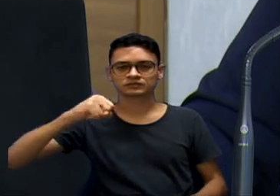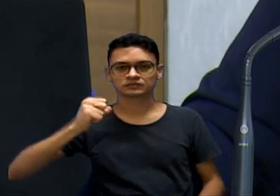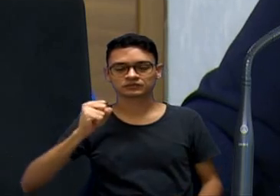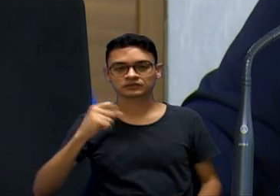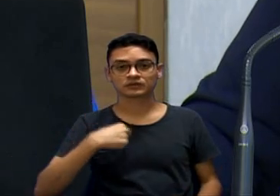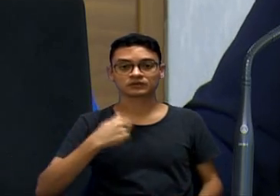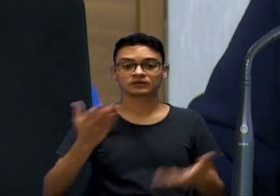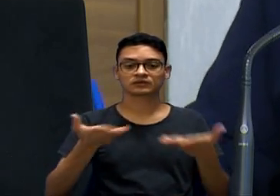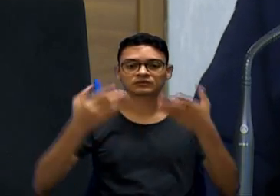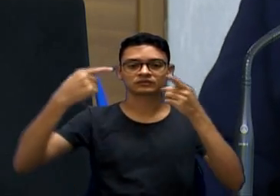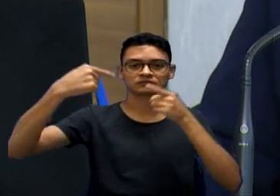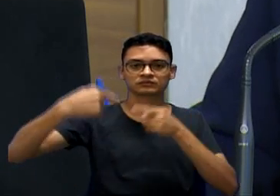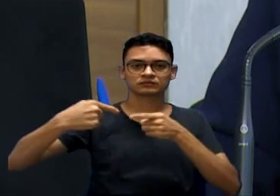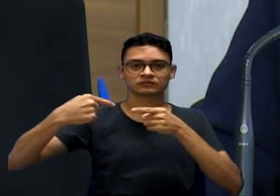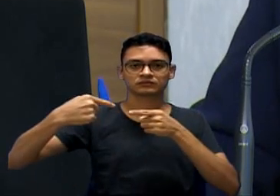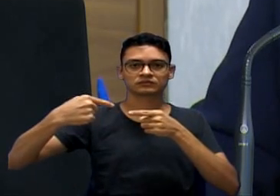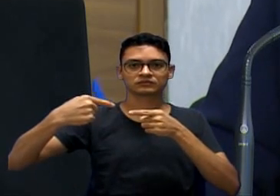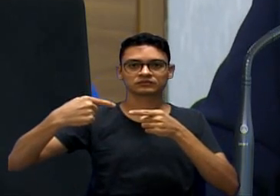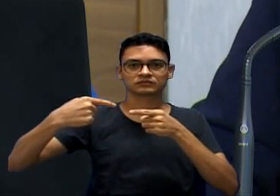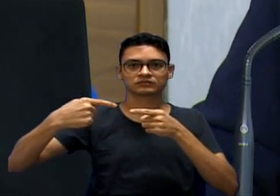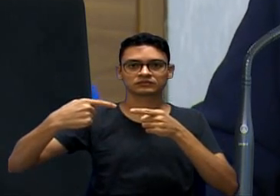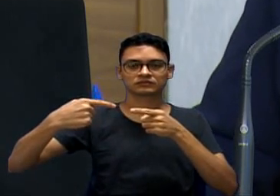em discussão.